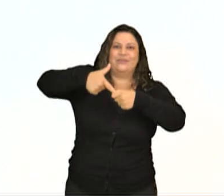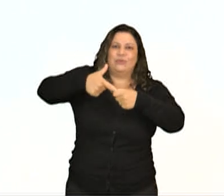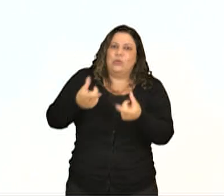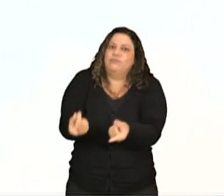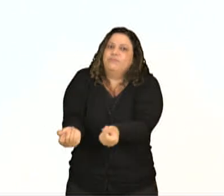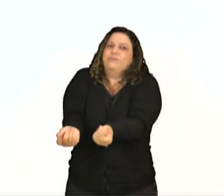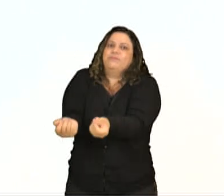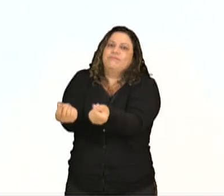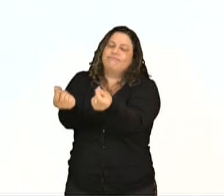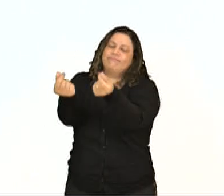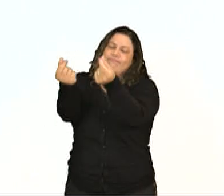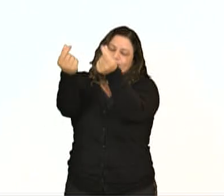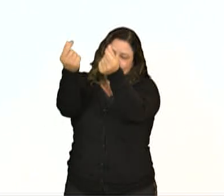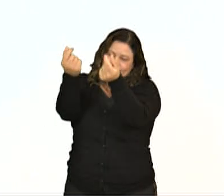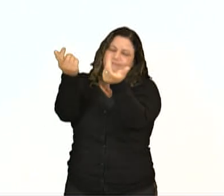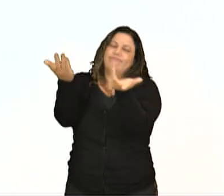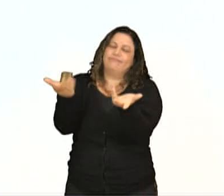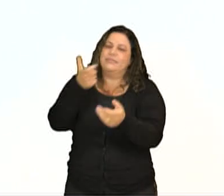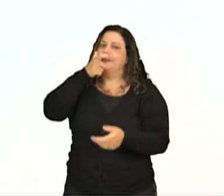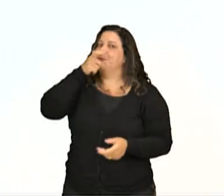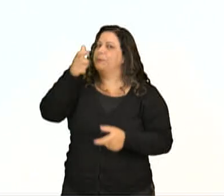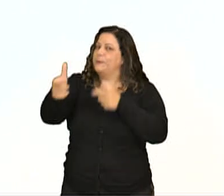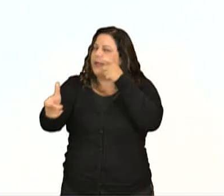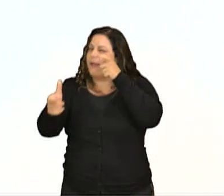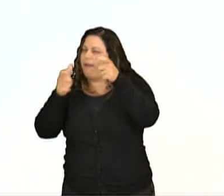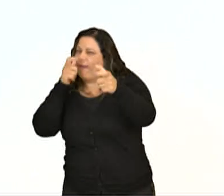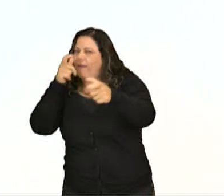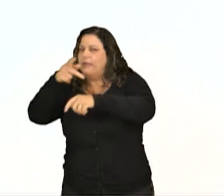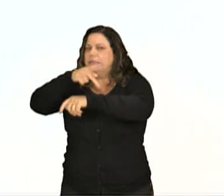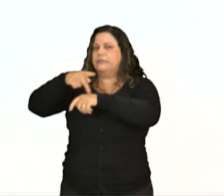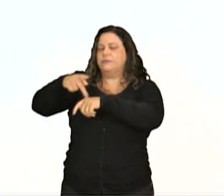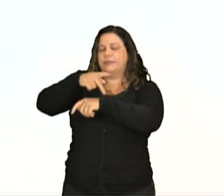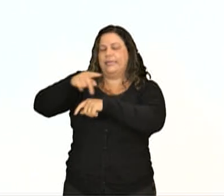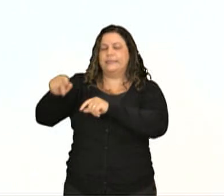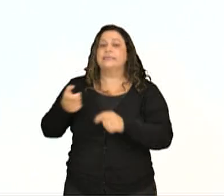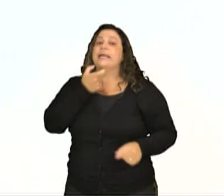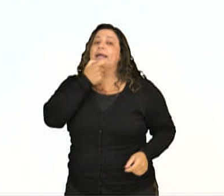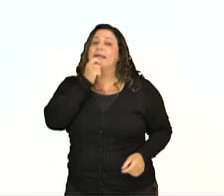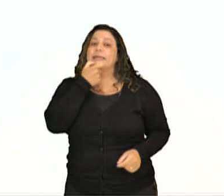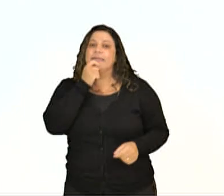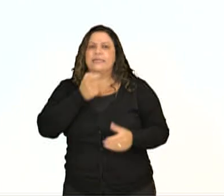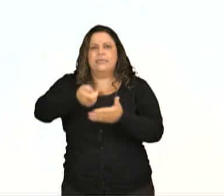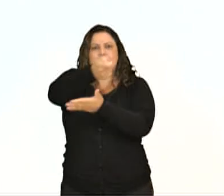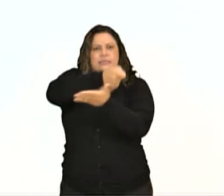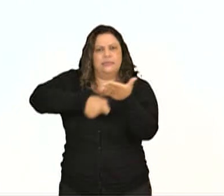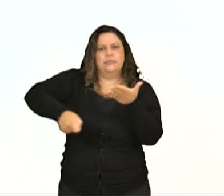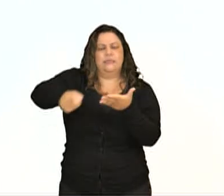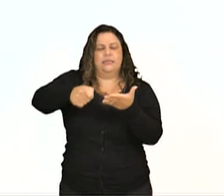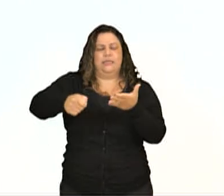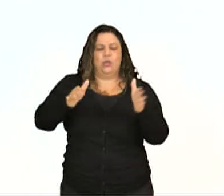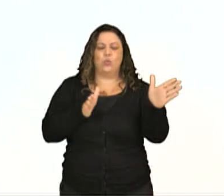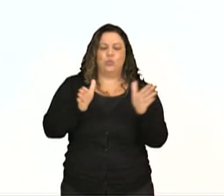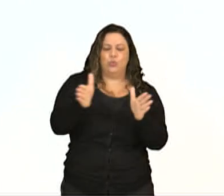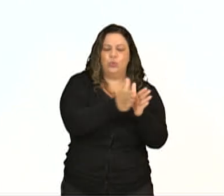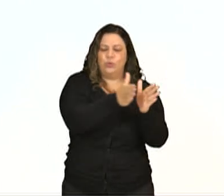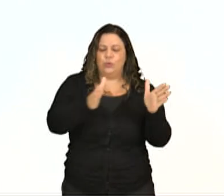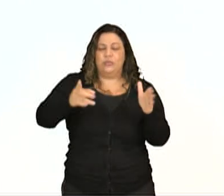países industrializados nessa fonte de energia. A Inglaterra assinou, ainda durante a Primeira Guerra Mundial,